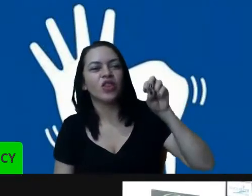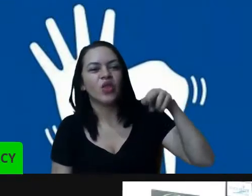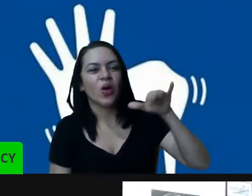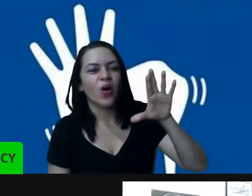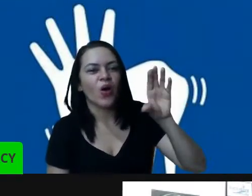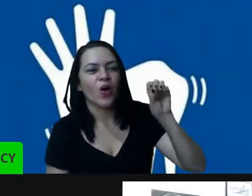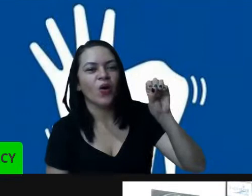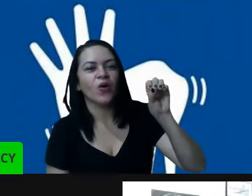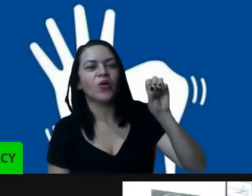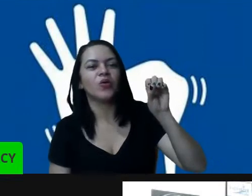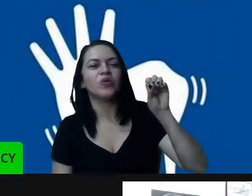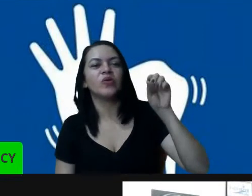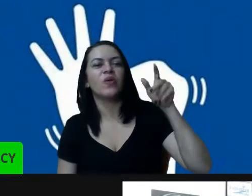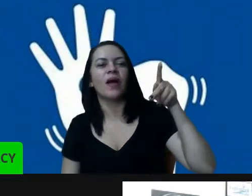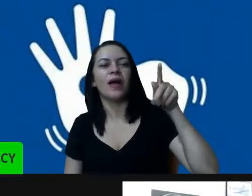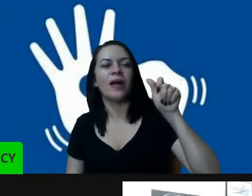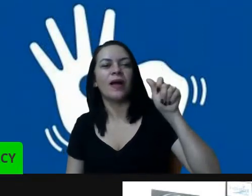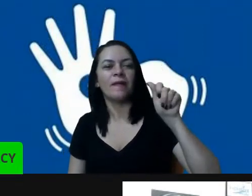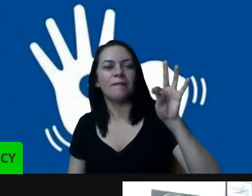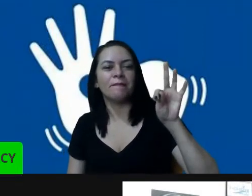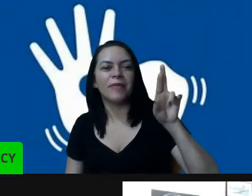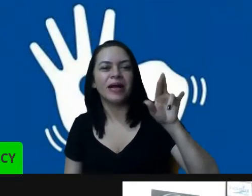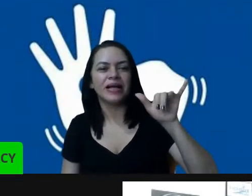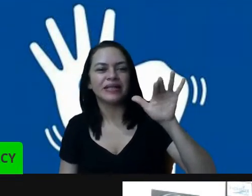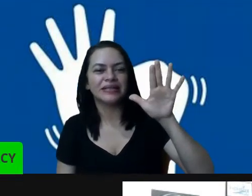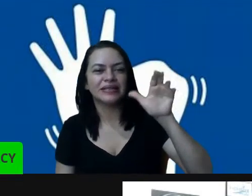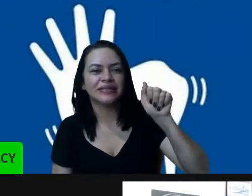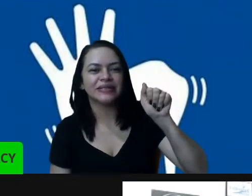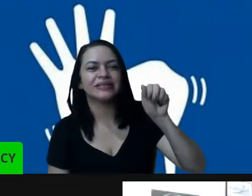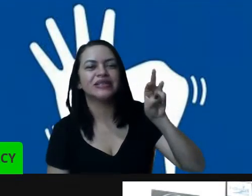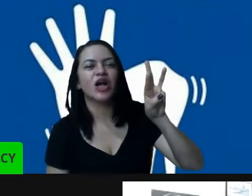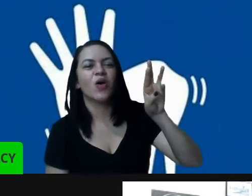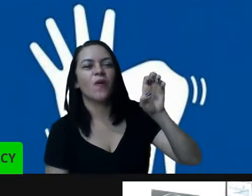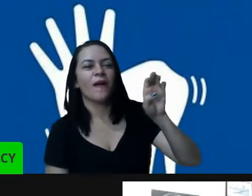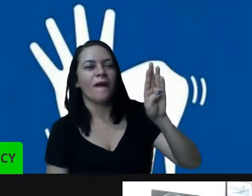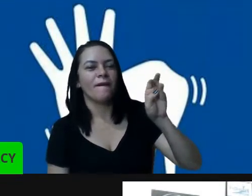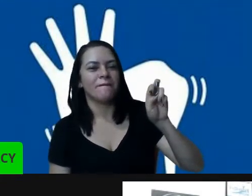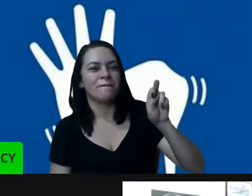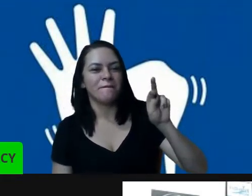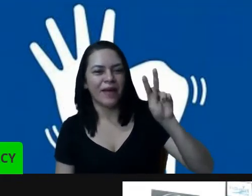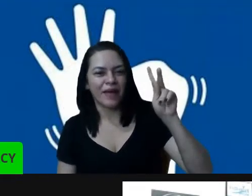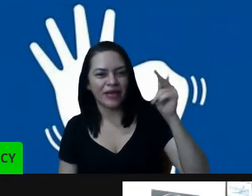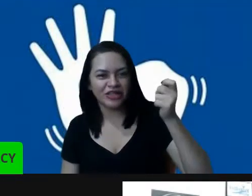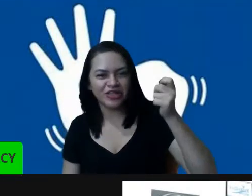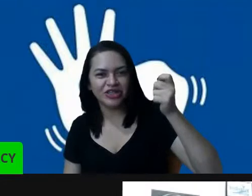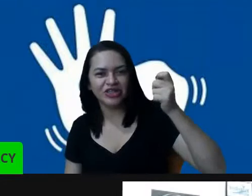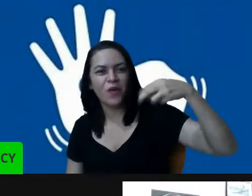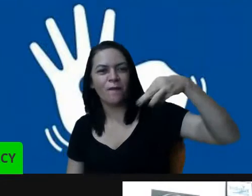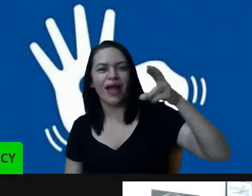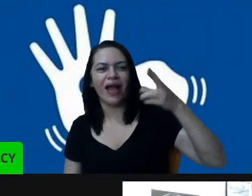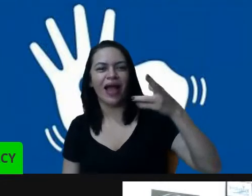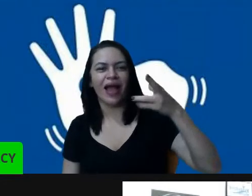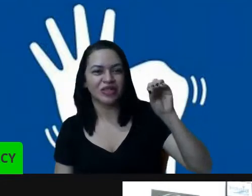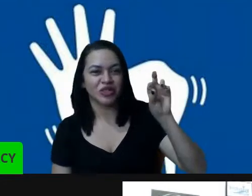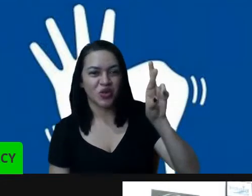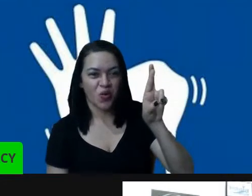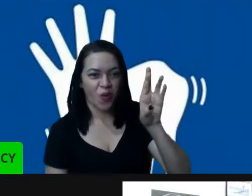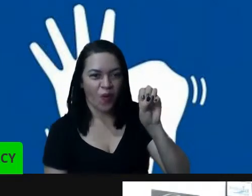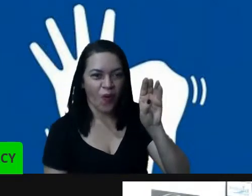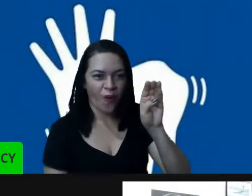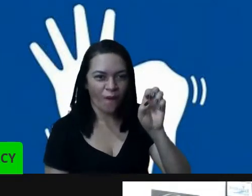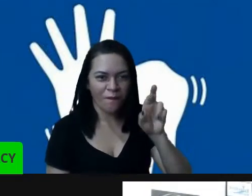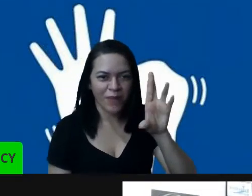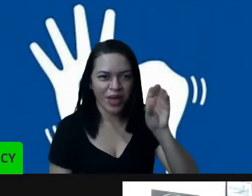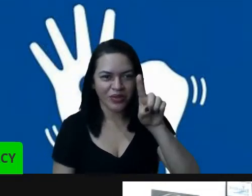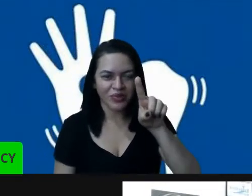a Patrícia, o Herbert Barbosa, o Márcio, e o Márcio Roberto, eu acho que com certeza que ele é